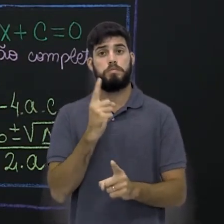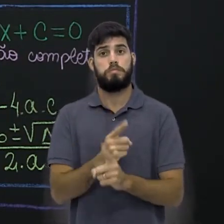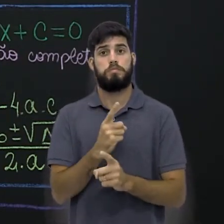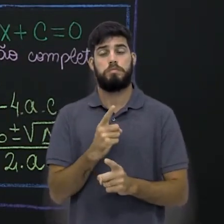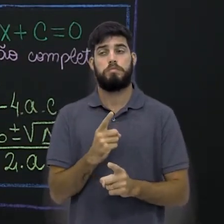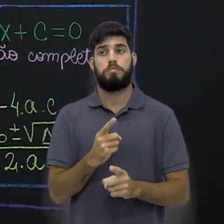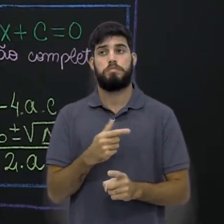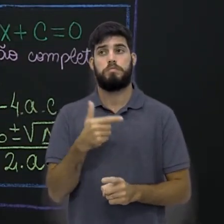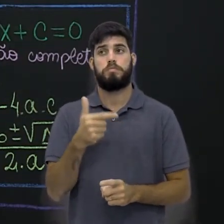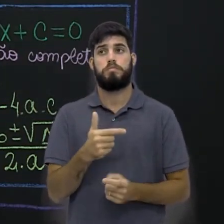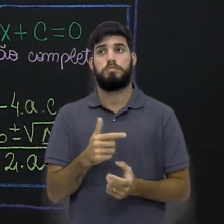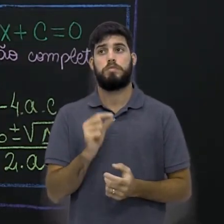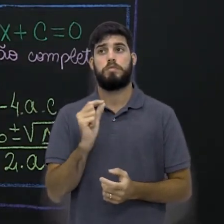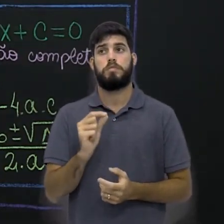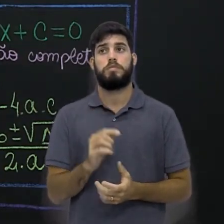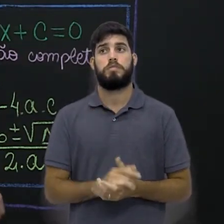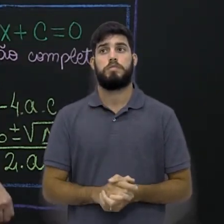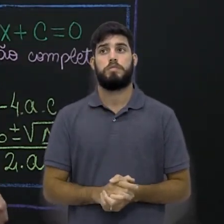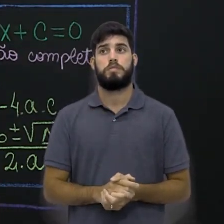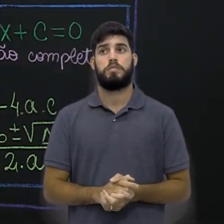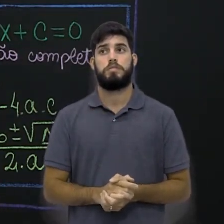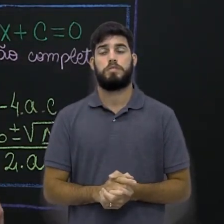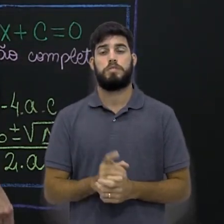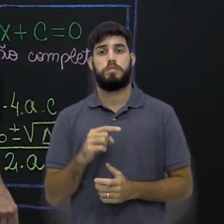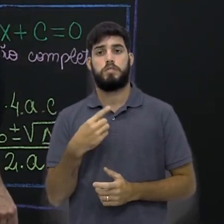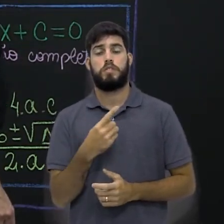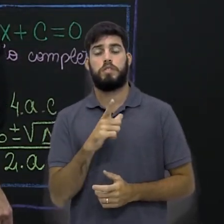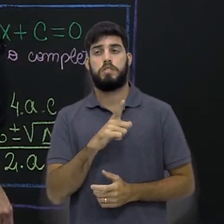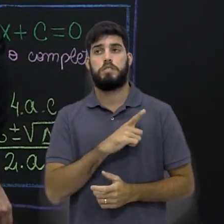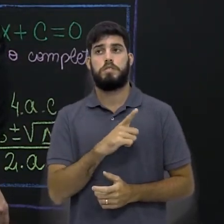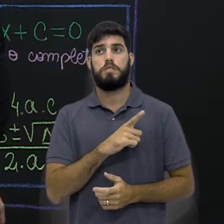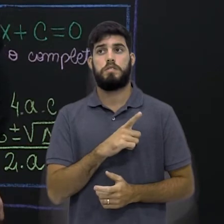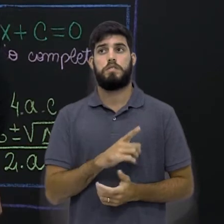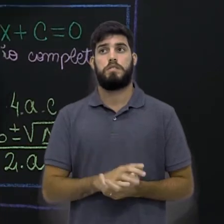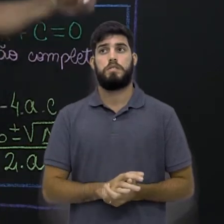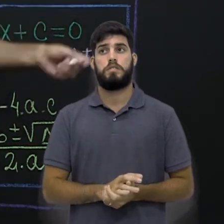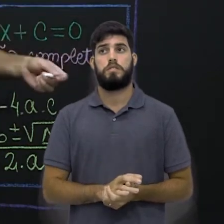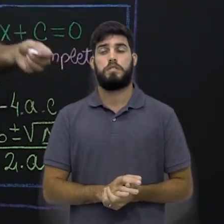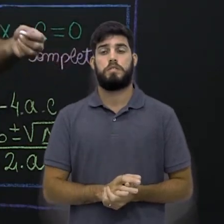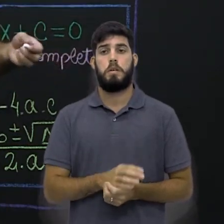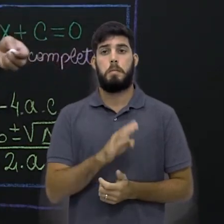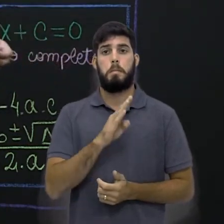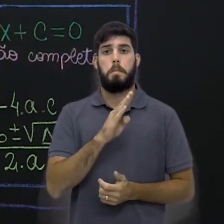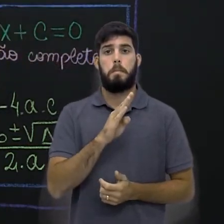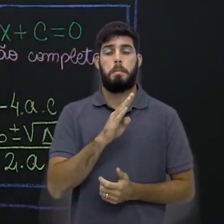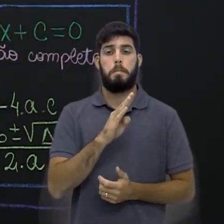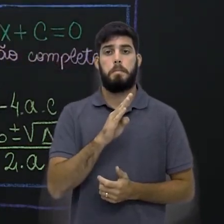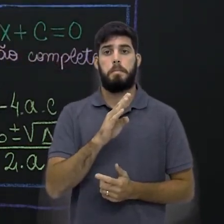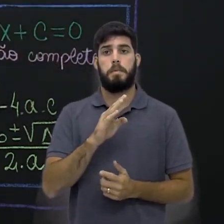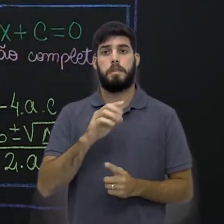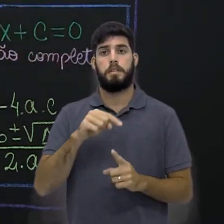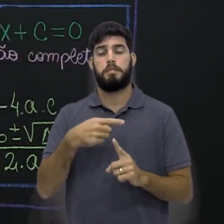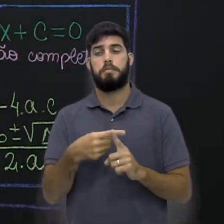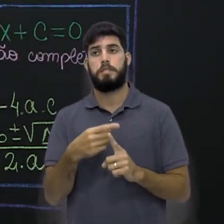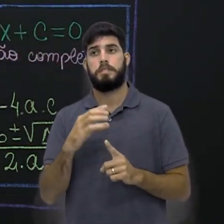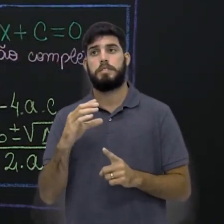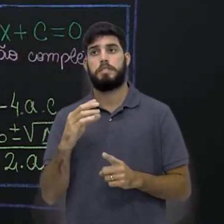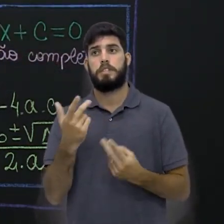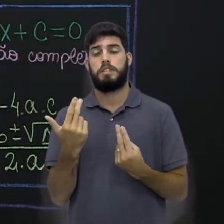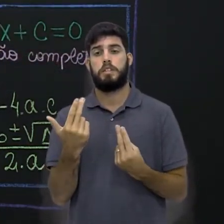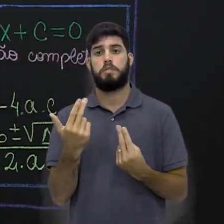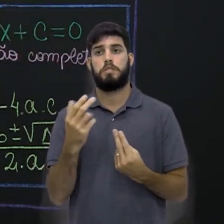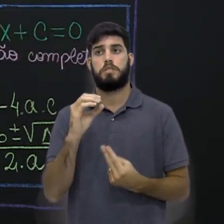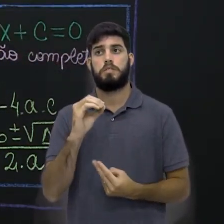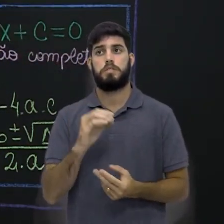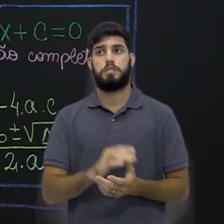grau incompleta é quando nós tivermos o coeficiente b e o coeficiente c, ambos iguais a